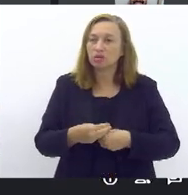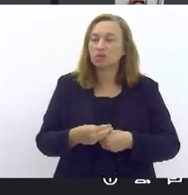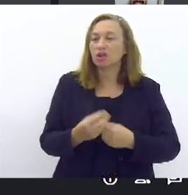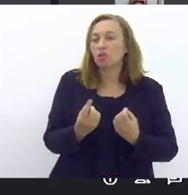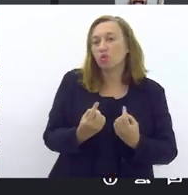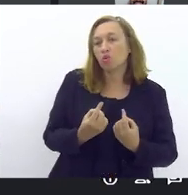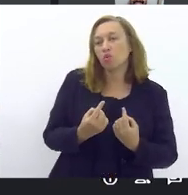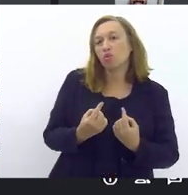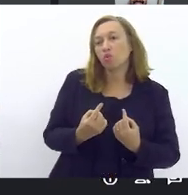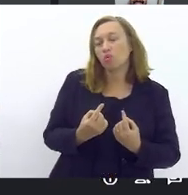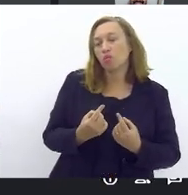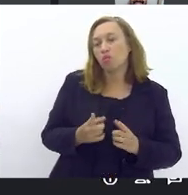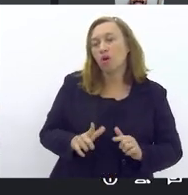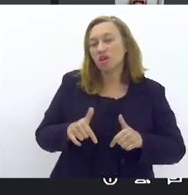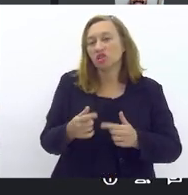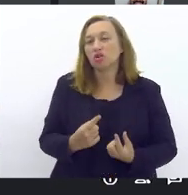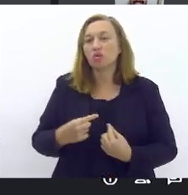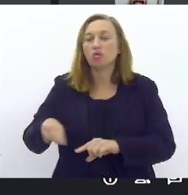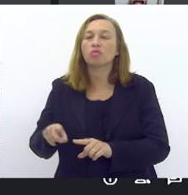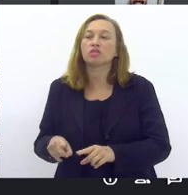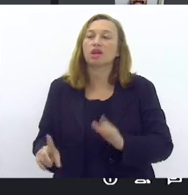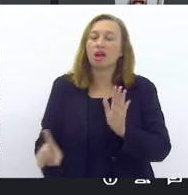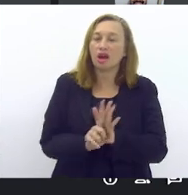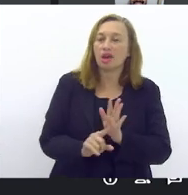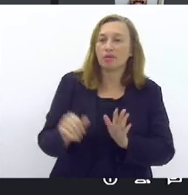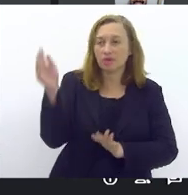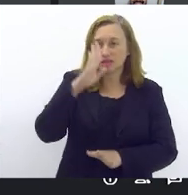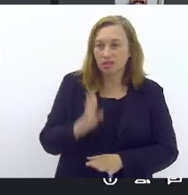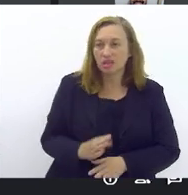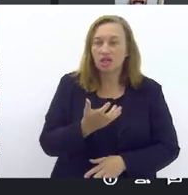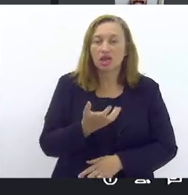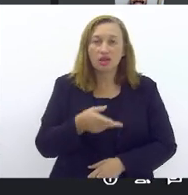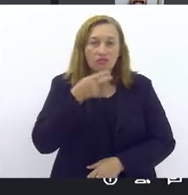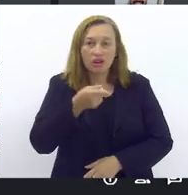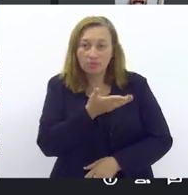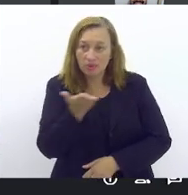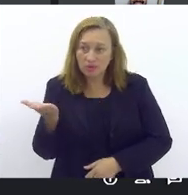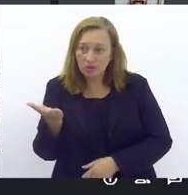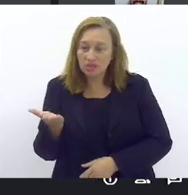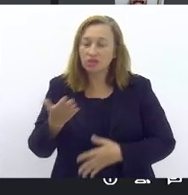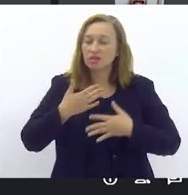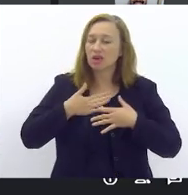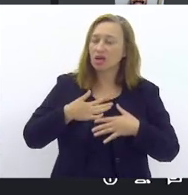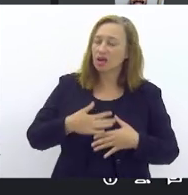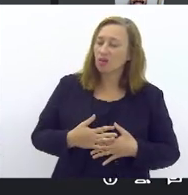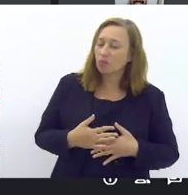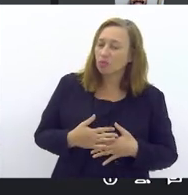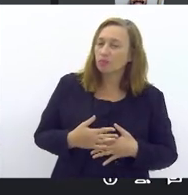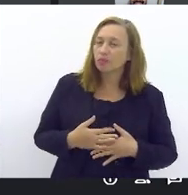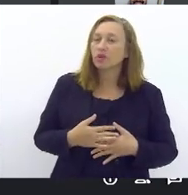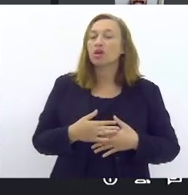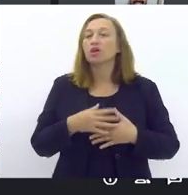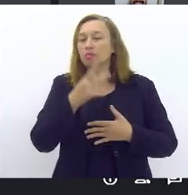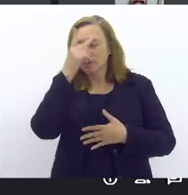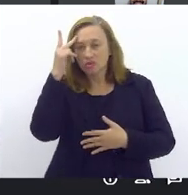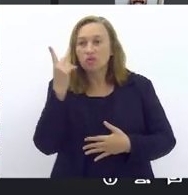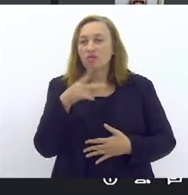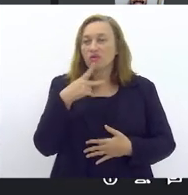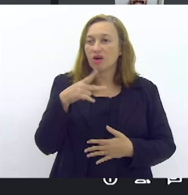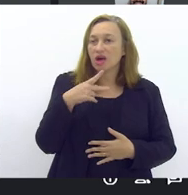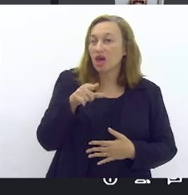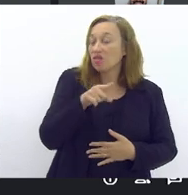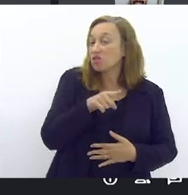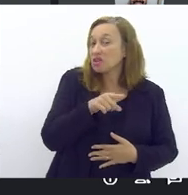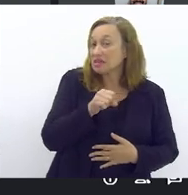afronta à legislação brasileira. Quero dizer para vocês que vocês fiquem muito tranquila quando alguém disser,